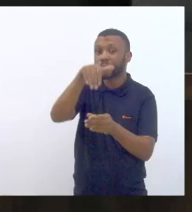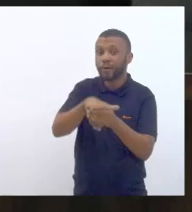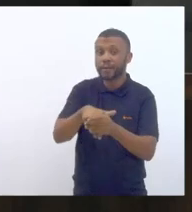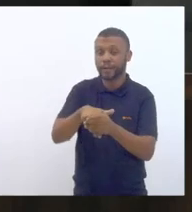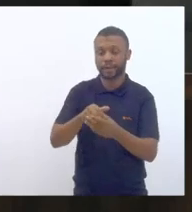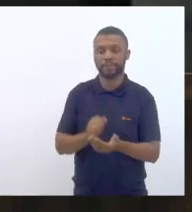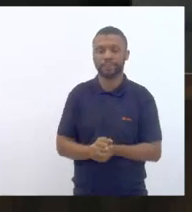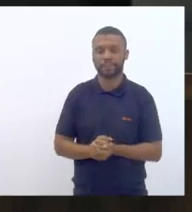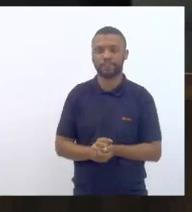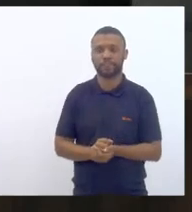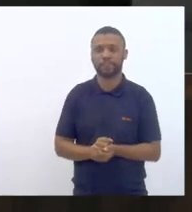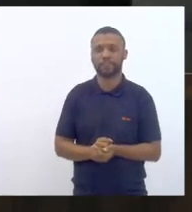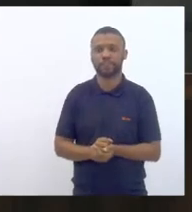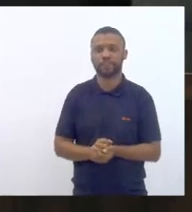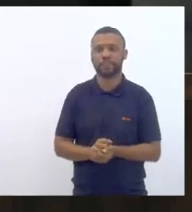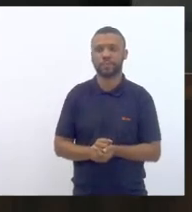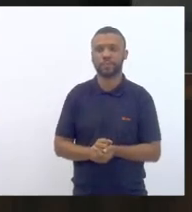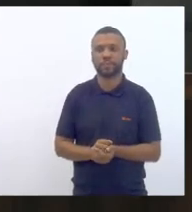Mantidos.